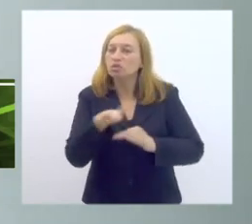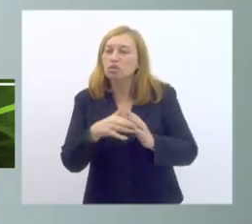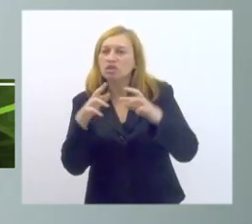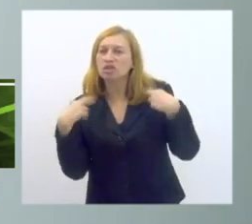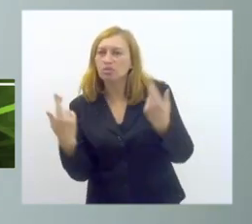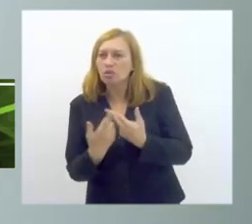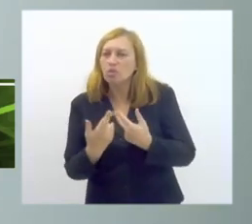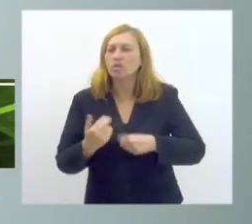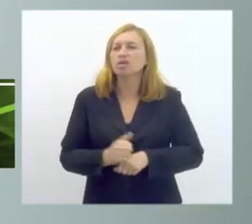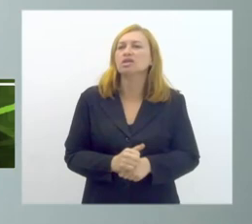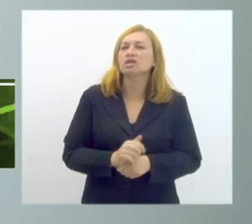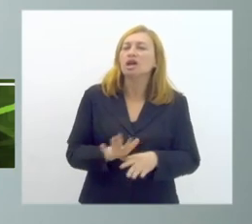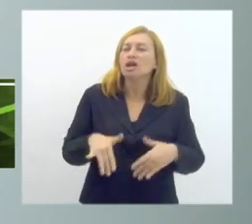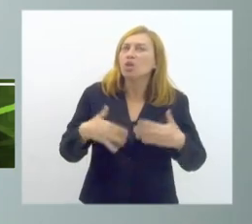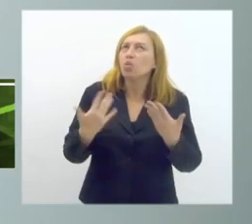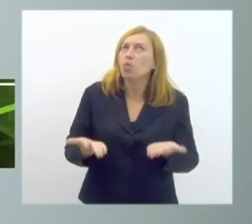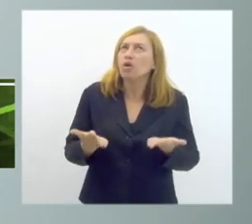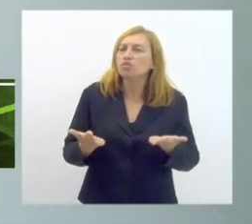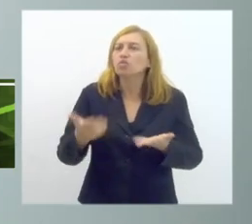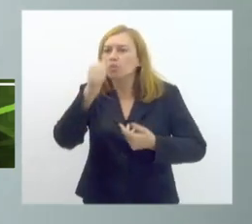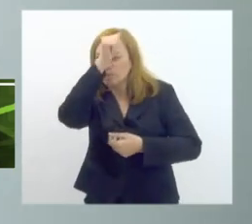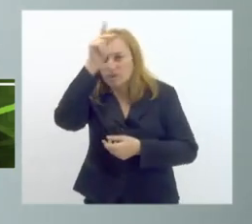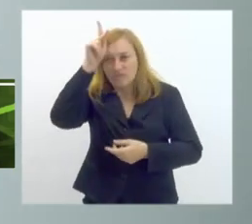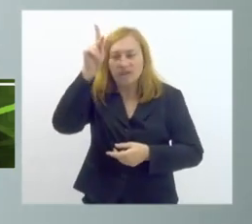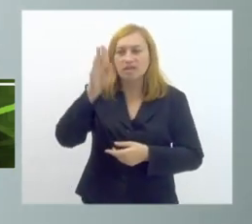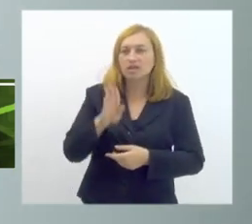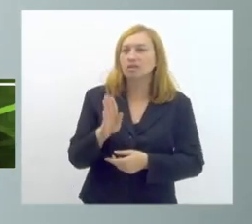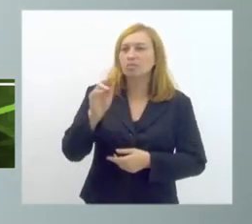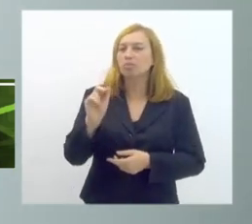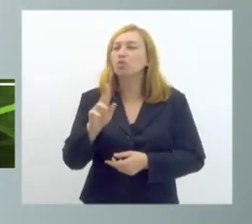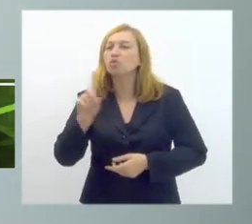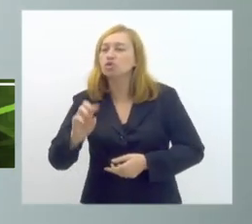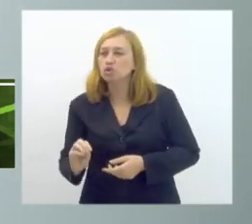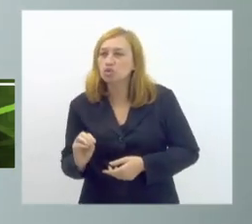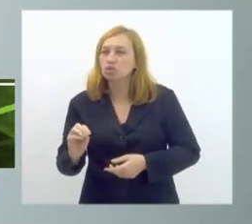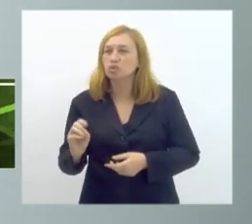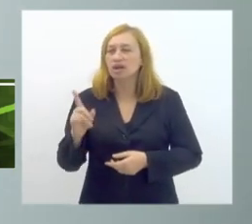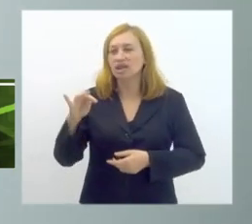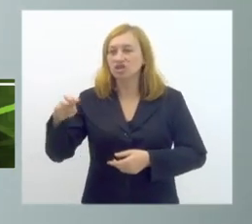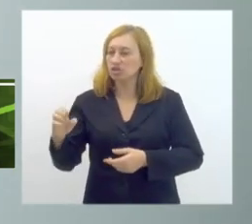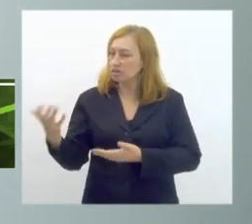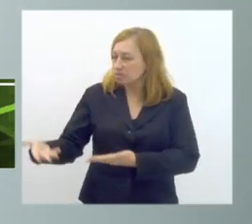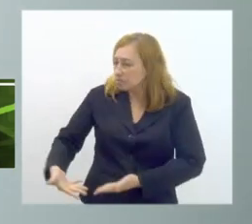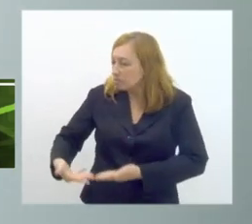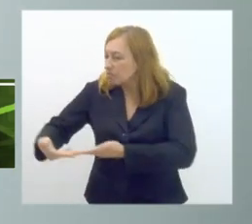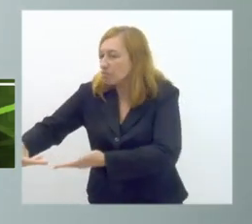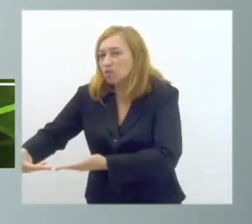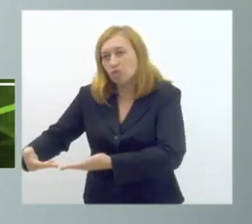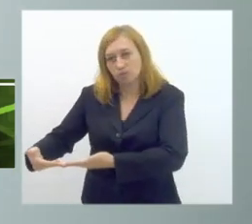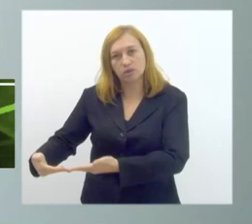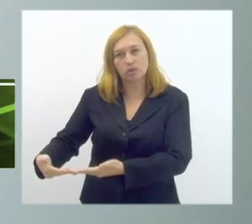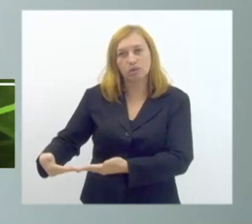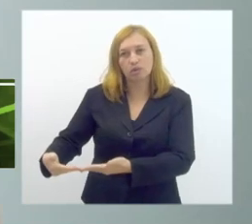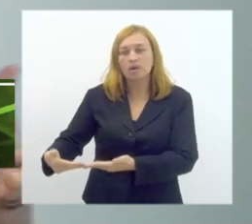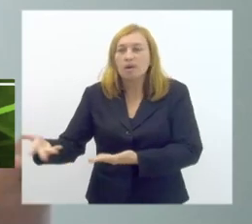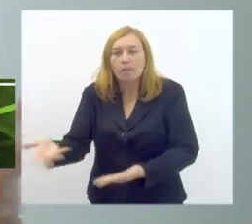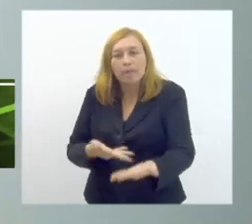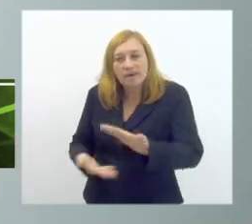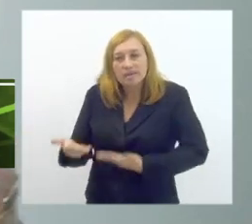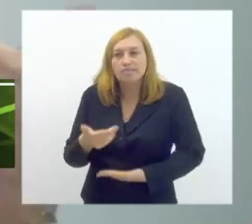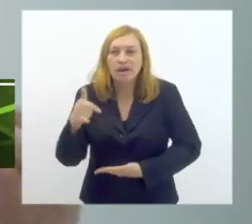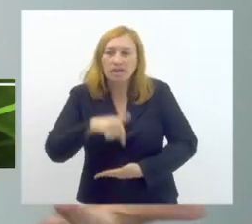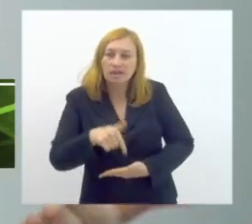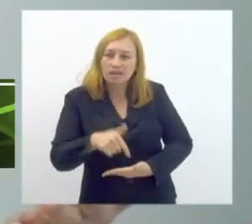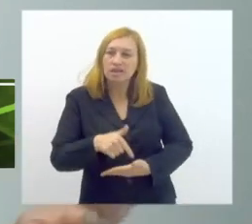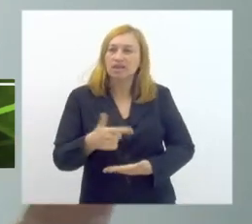E quando o prefeito de Búzios, Alexandre, me convidou para participar, para